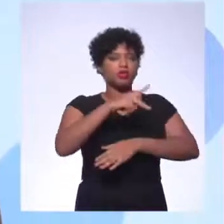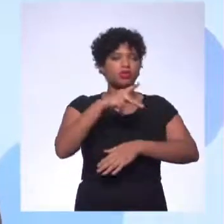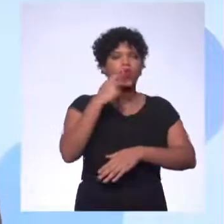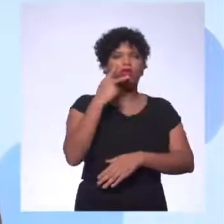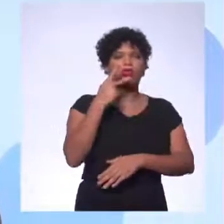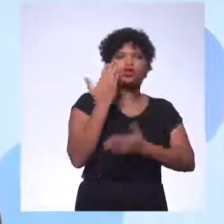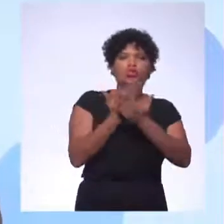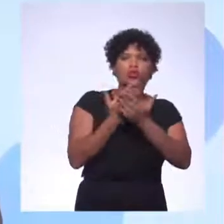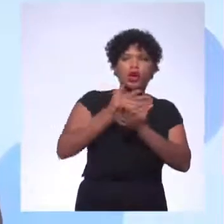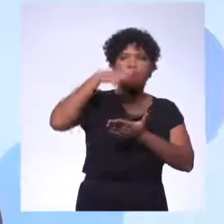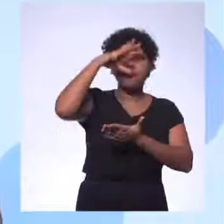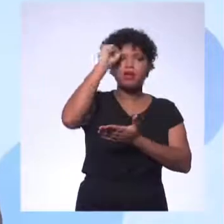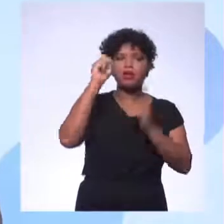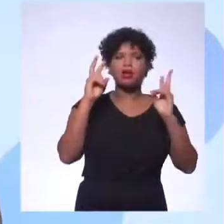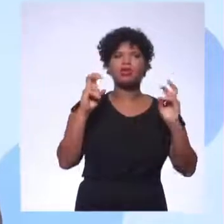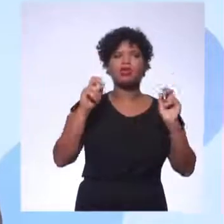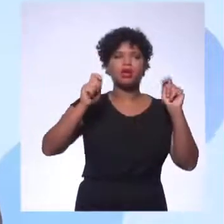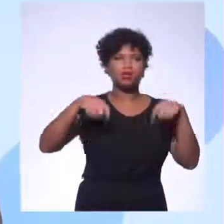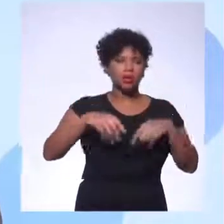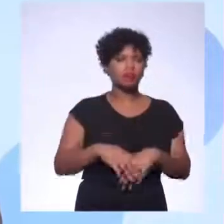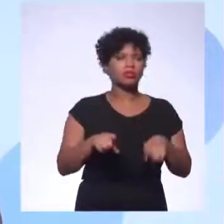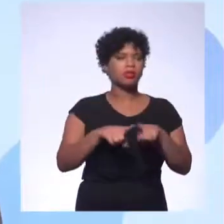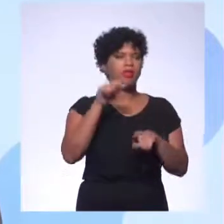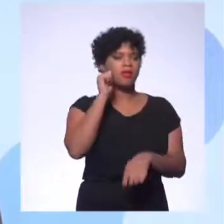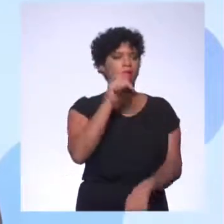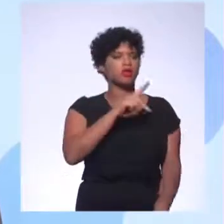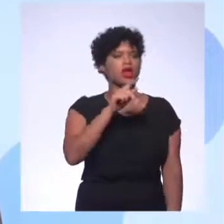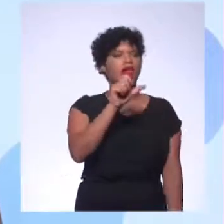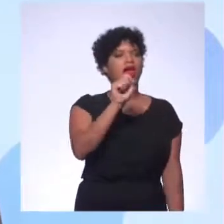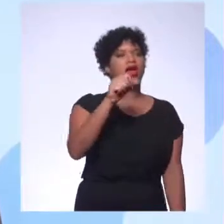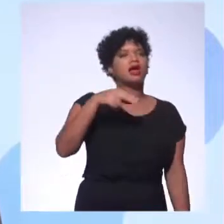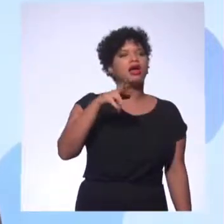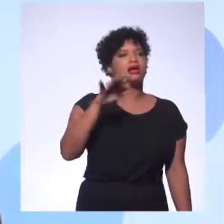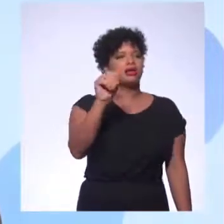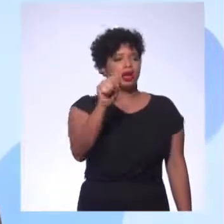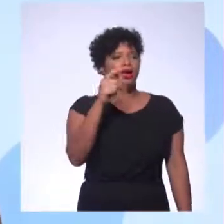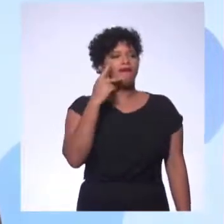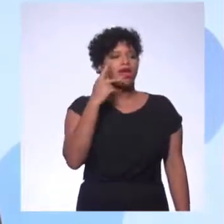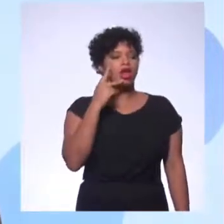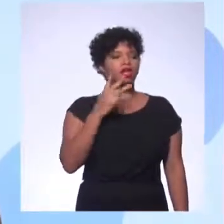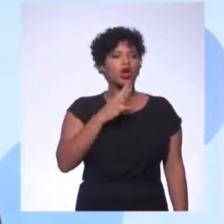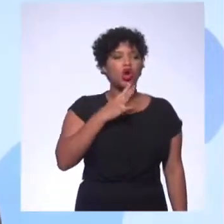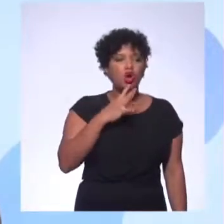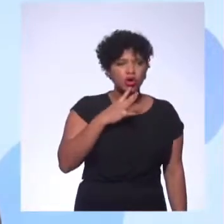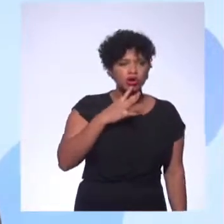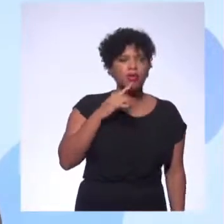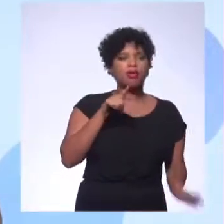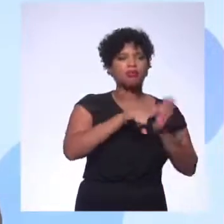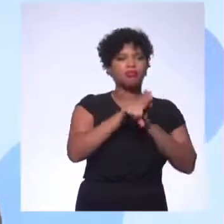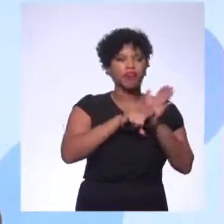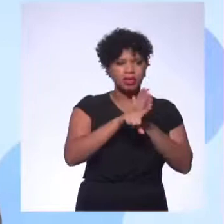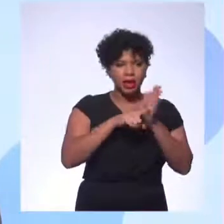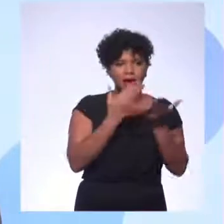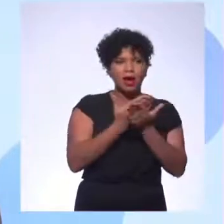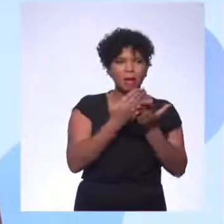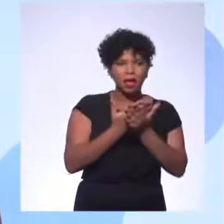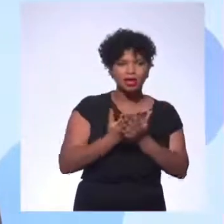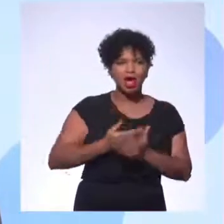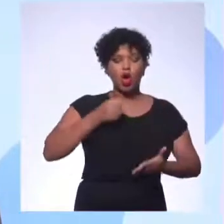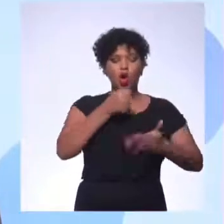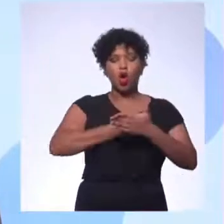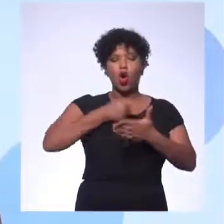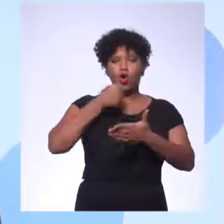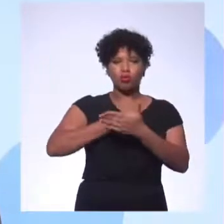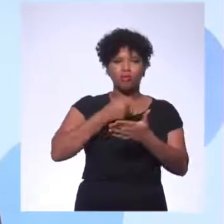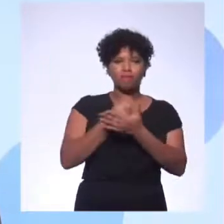o assunto. A professora Sandra colocou ter conhecimento e pesquisar, né? Defender seu ponto de vista